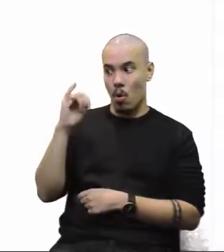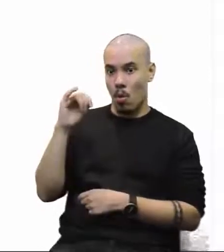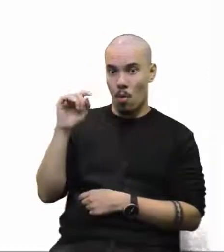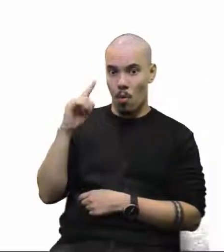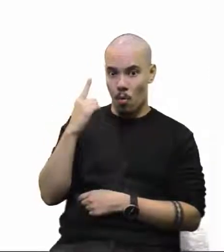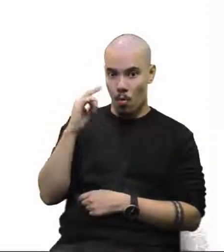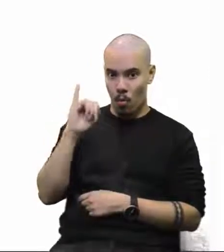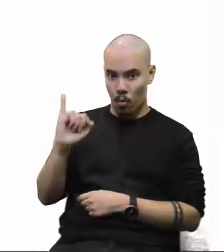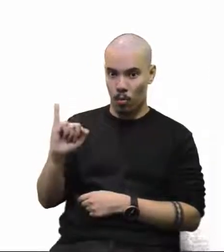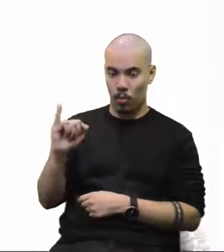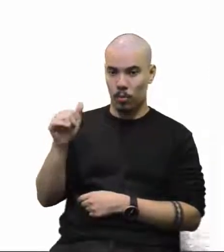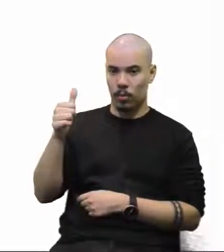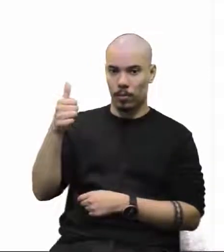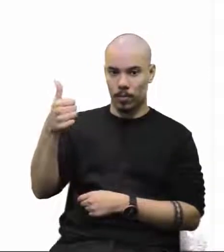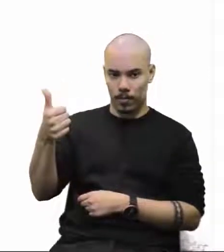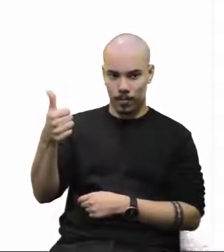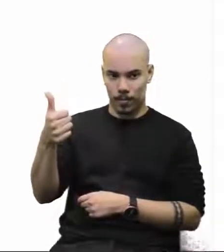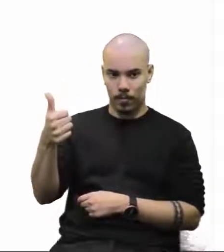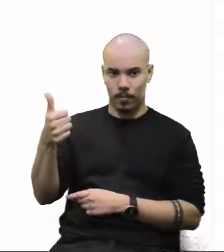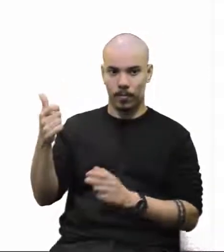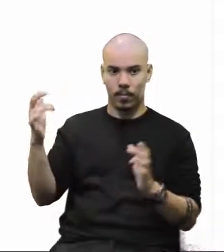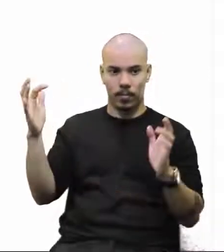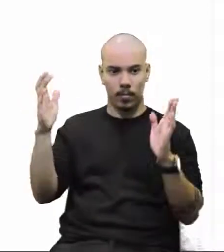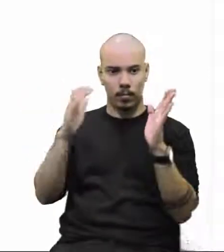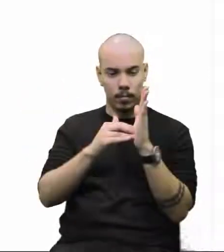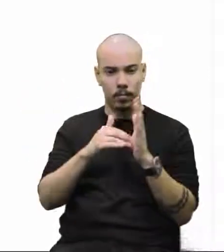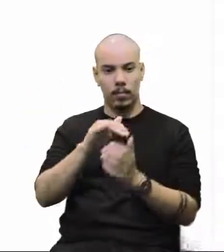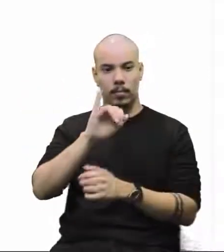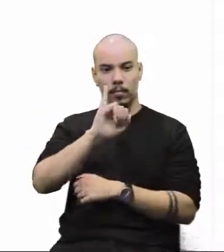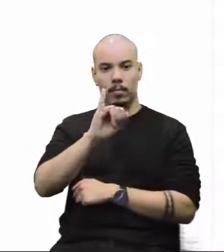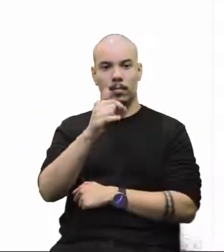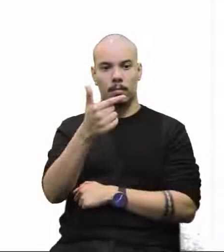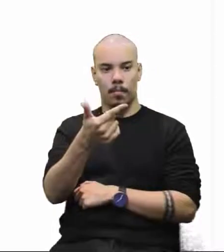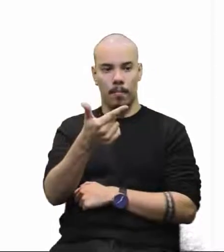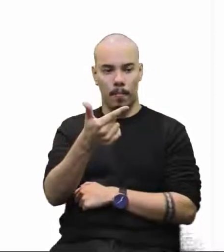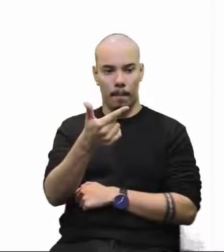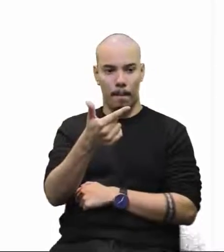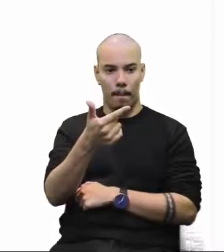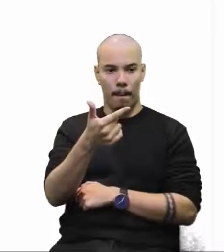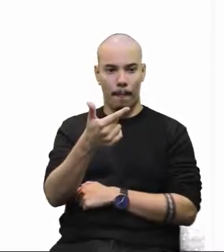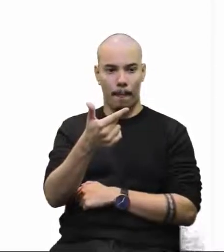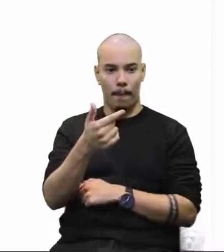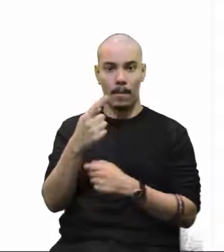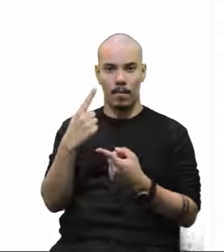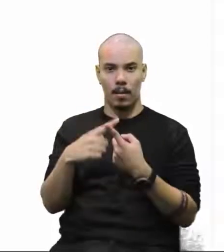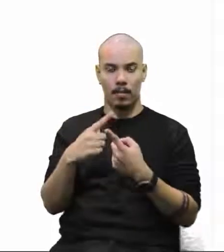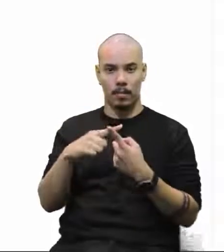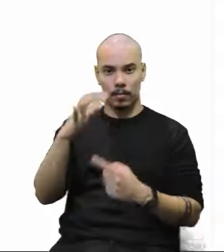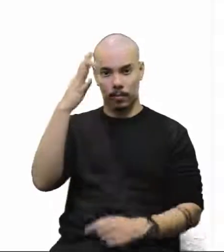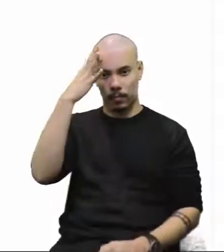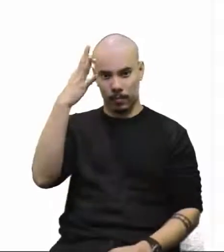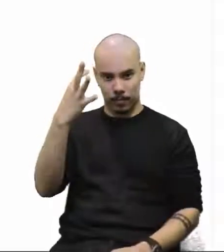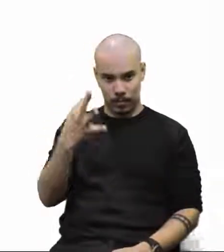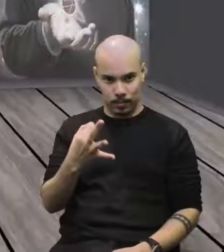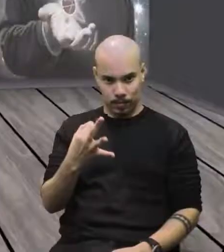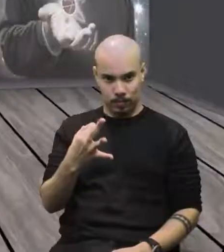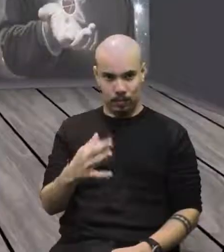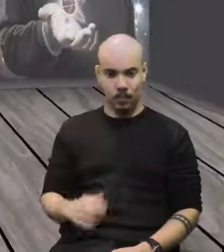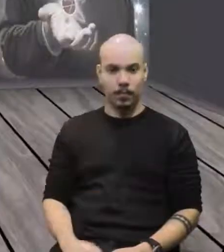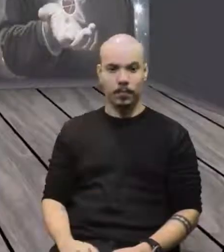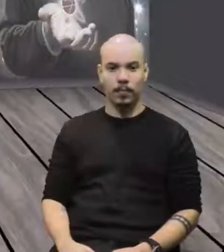1 afeta a corrente lá no fio 2. Então, essa é a interação. Só aqui para entender. Pessoal, dá uma olhadinha aqui,